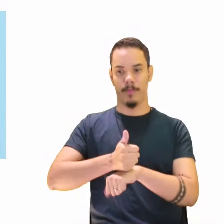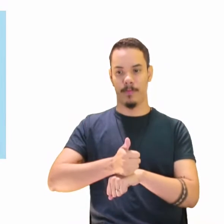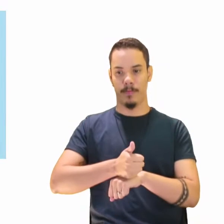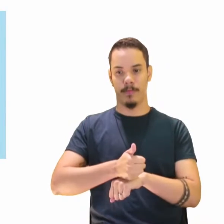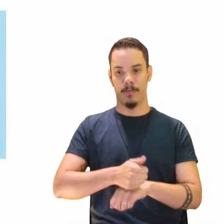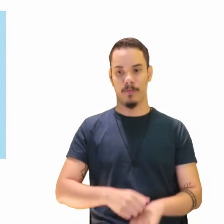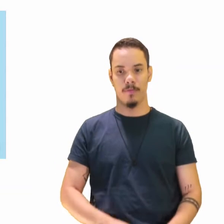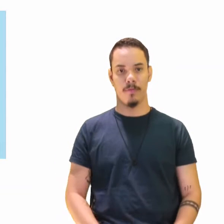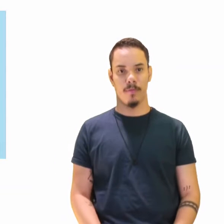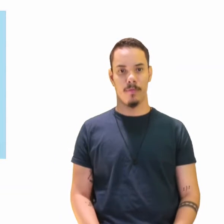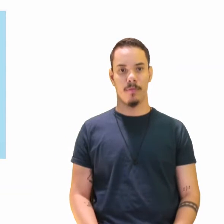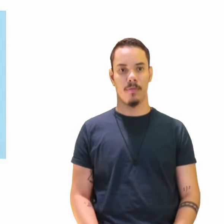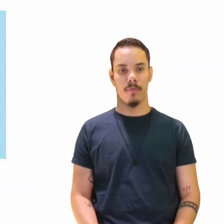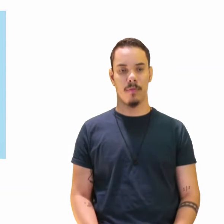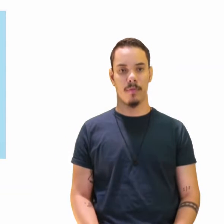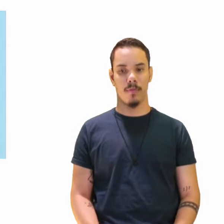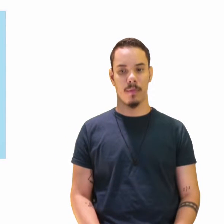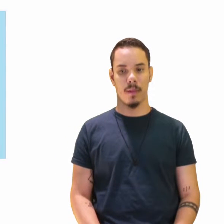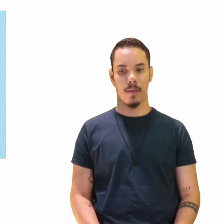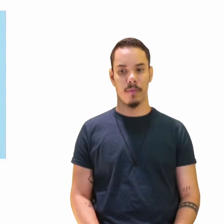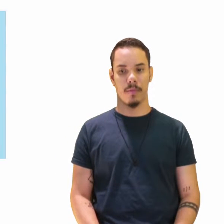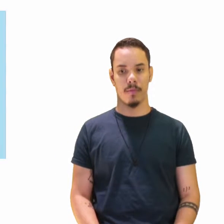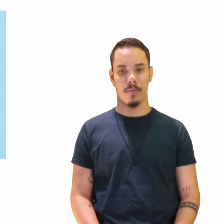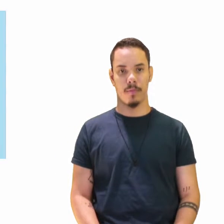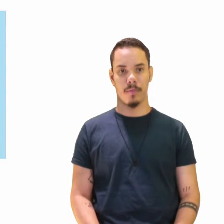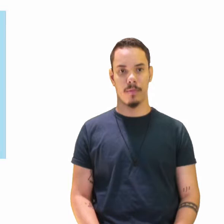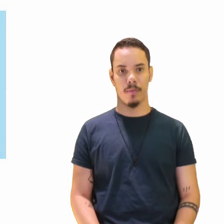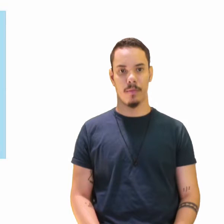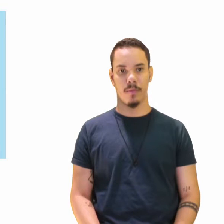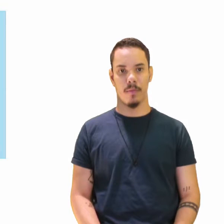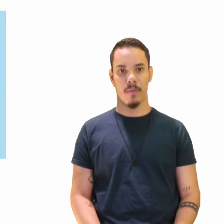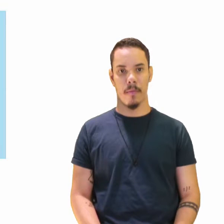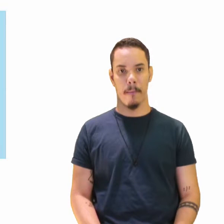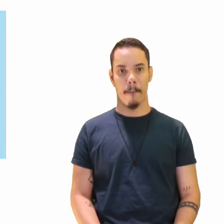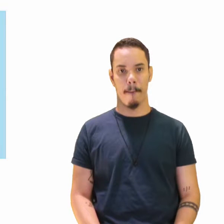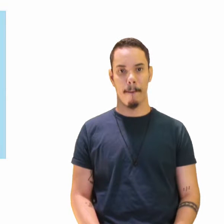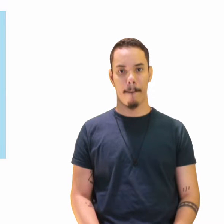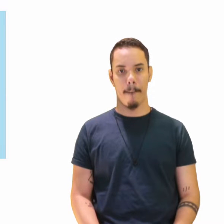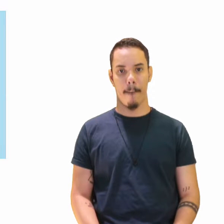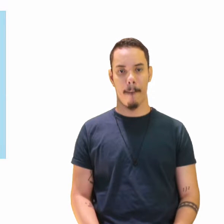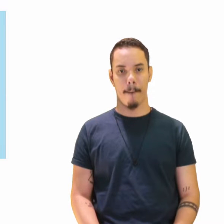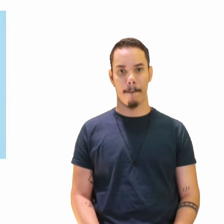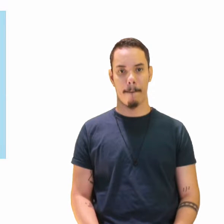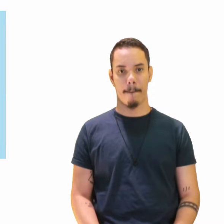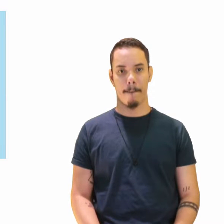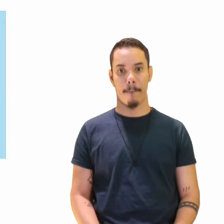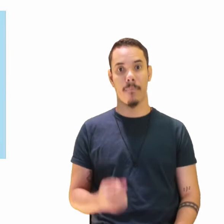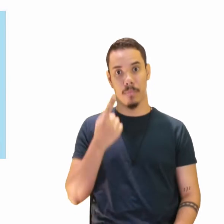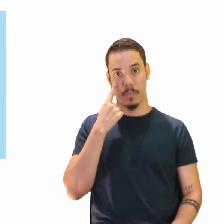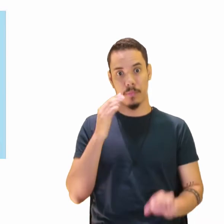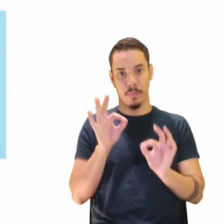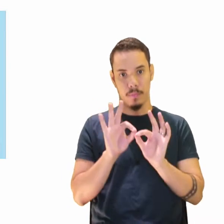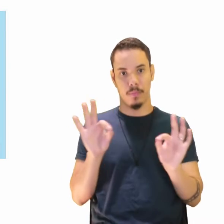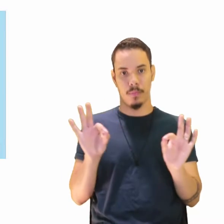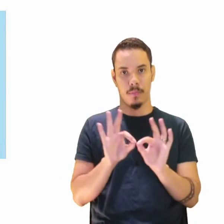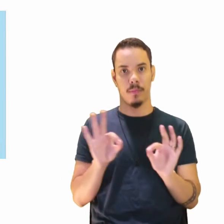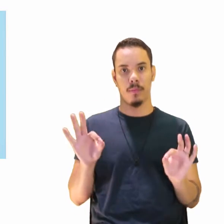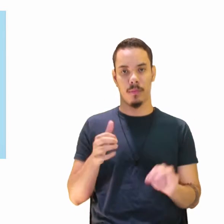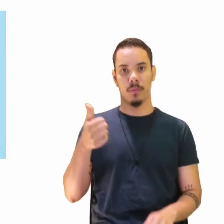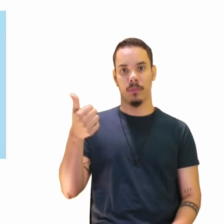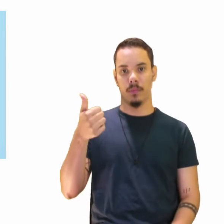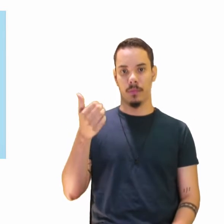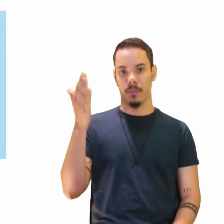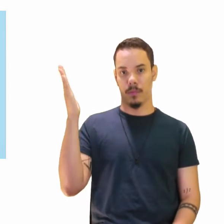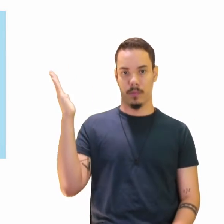Vamos ver mais outra aqui. E ali dançaram tanta dança, e foi